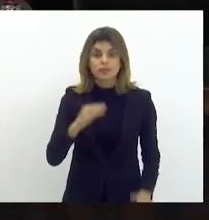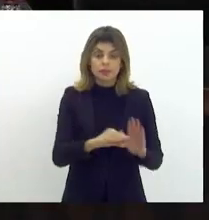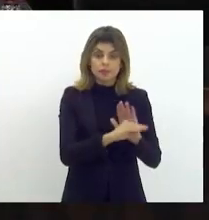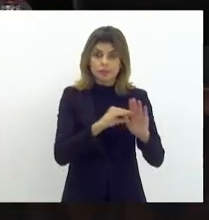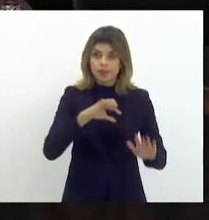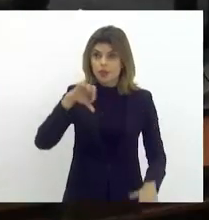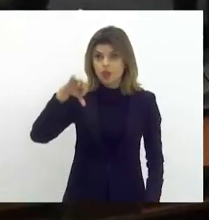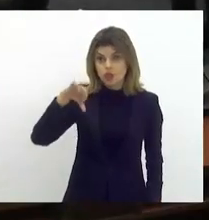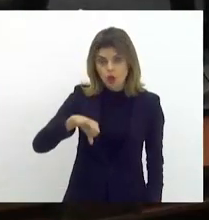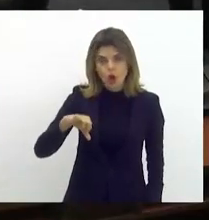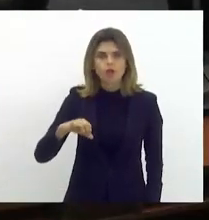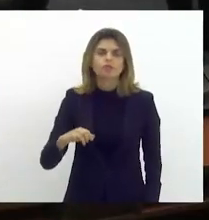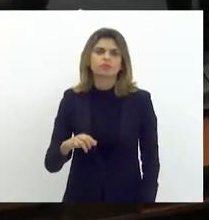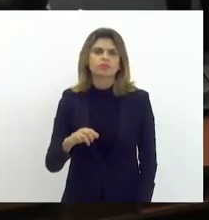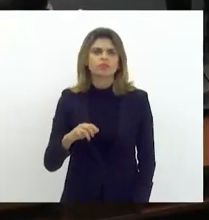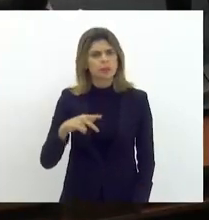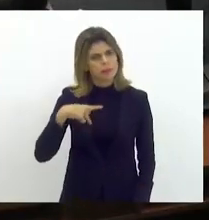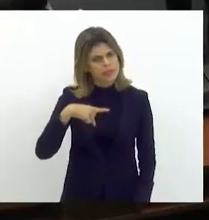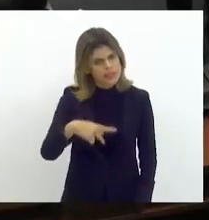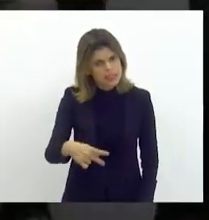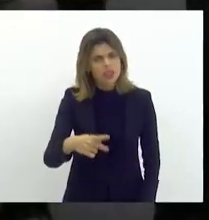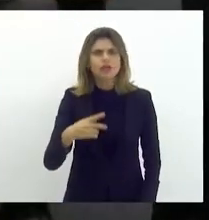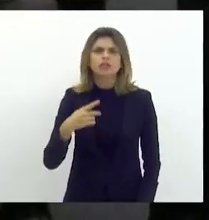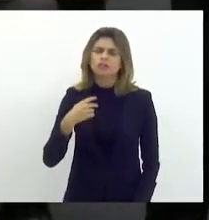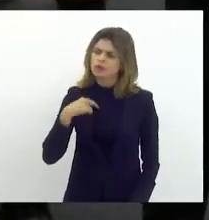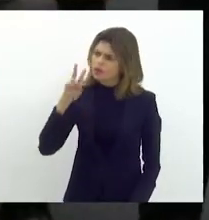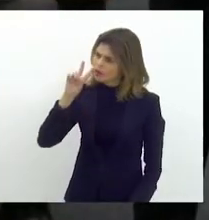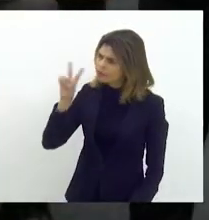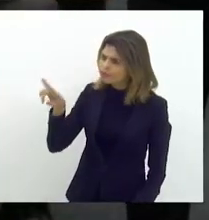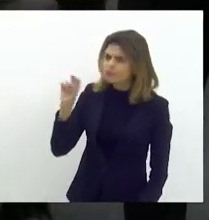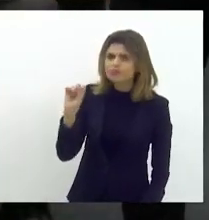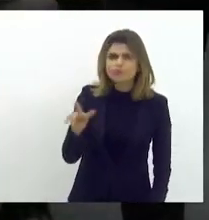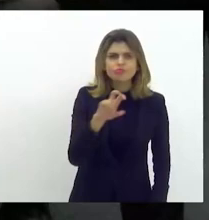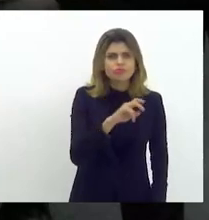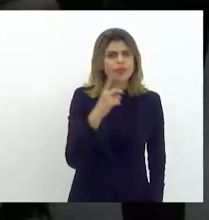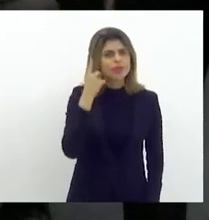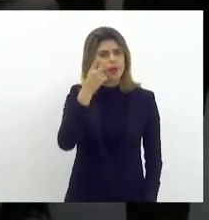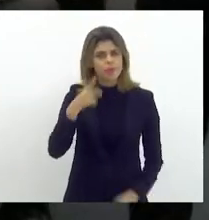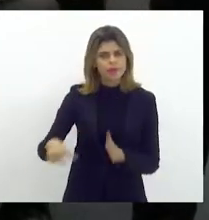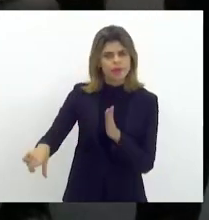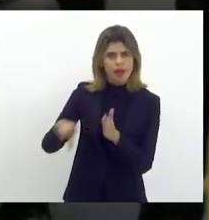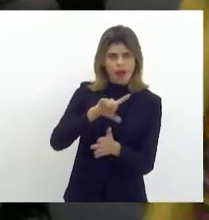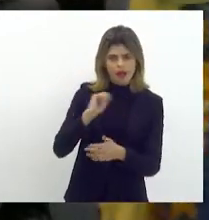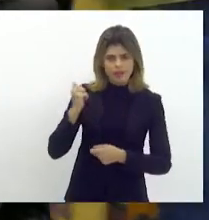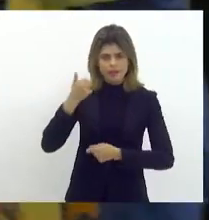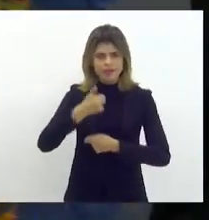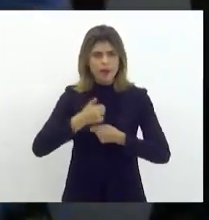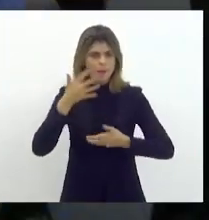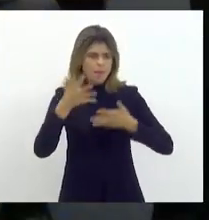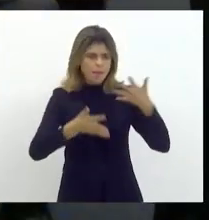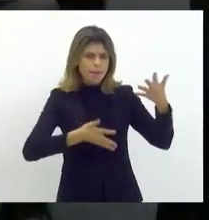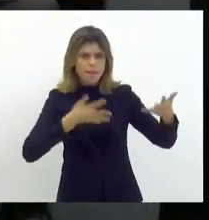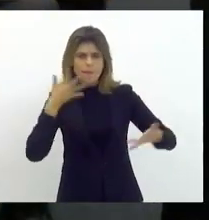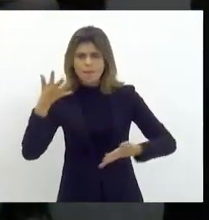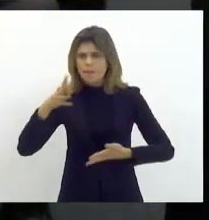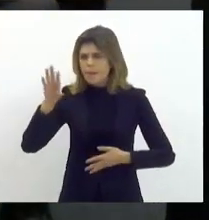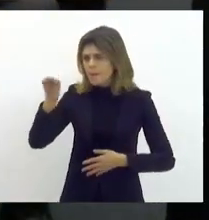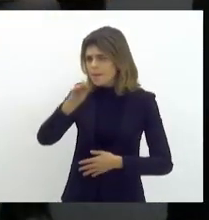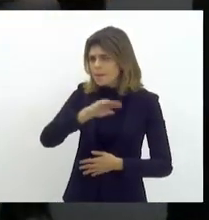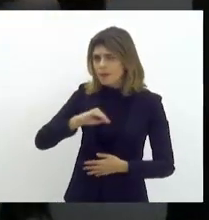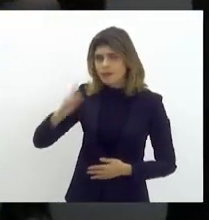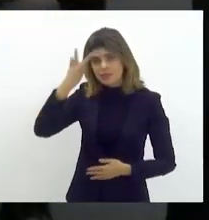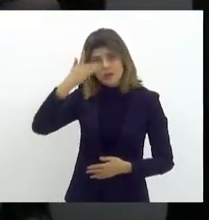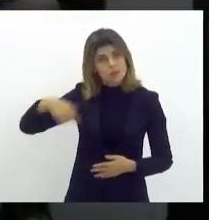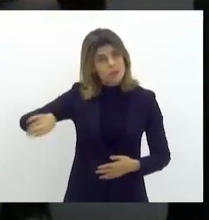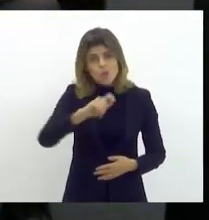eu tava ouvindo aqui o deputado que me antecedeu e tava pensando o seguinte quem não tem